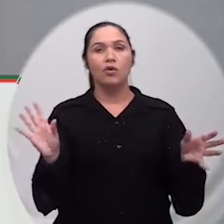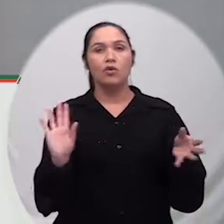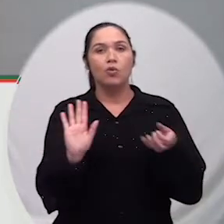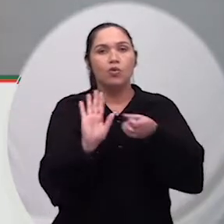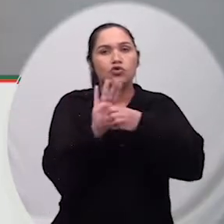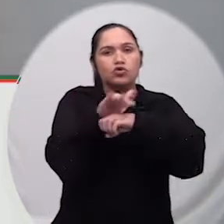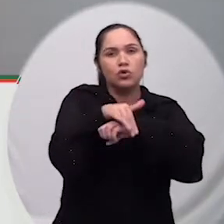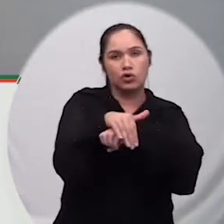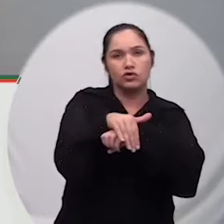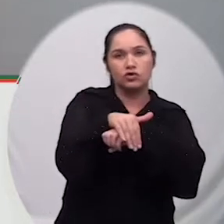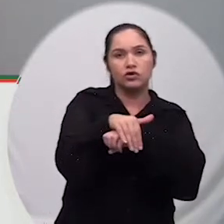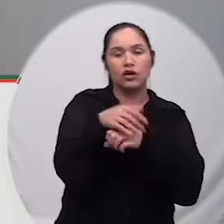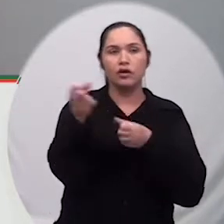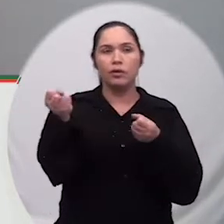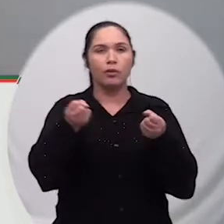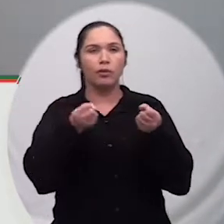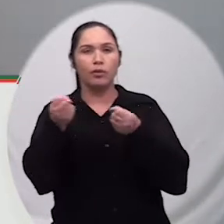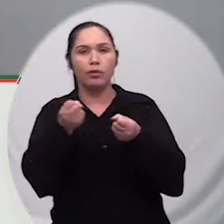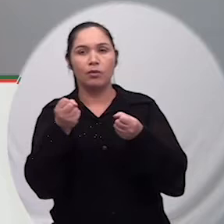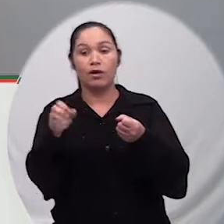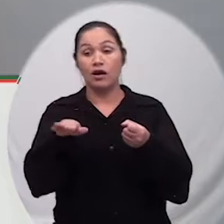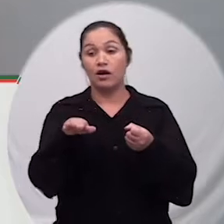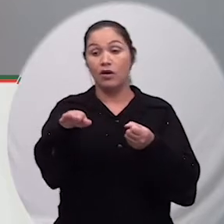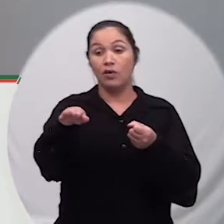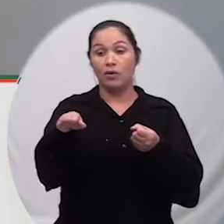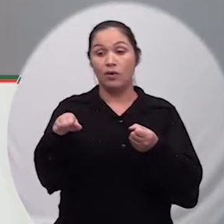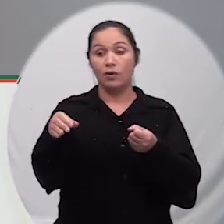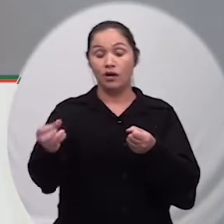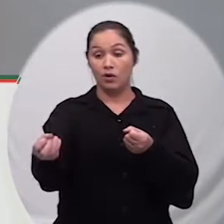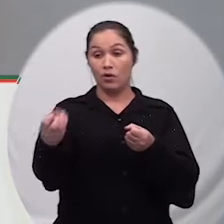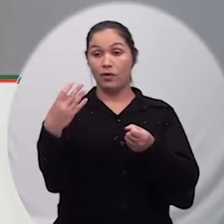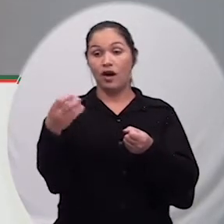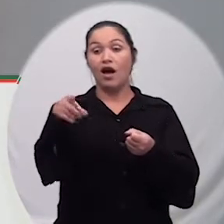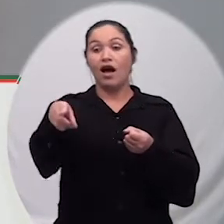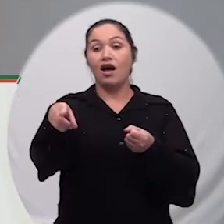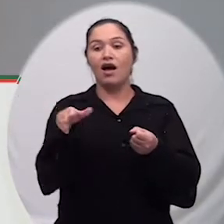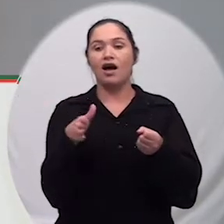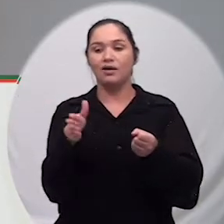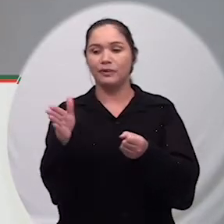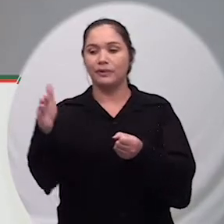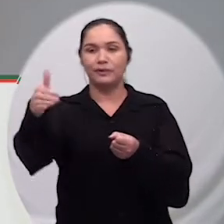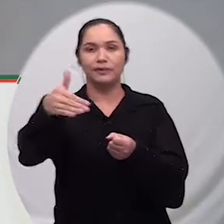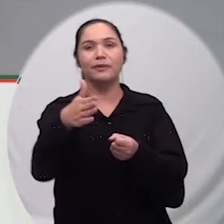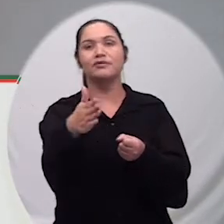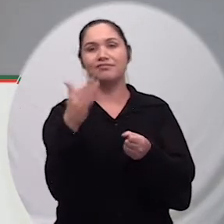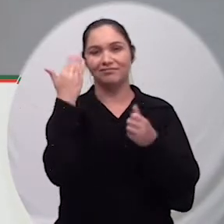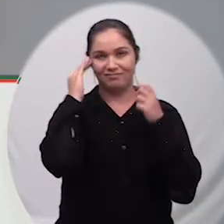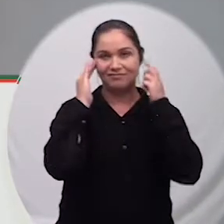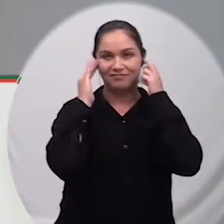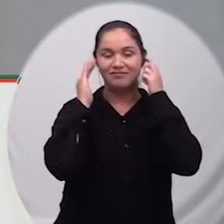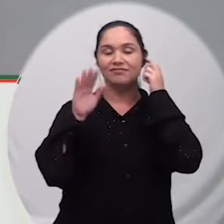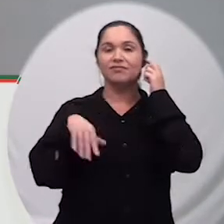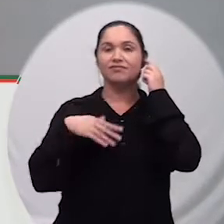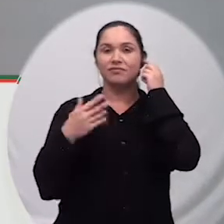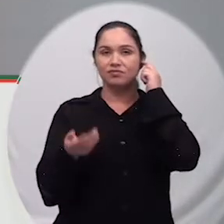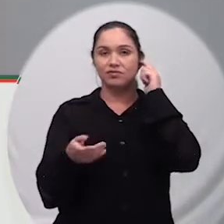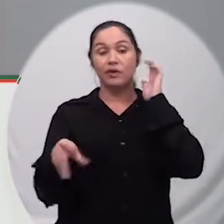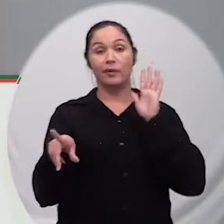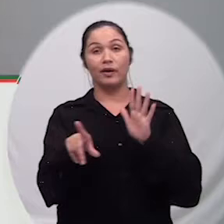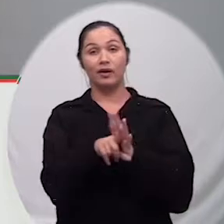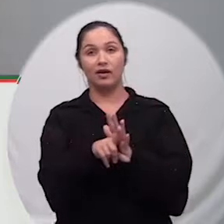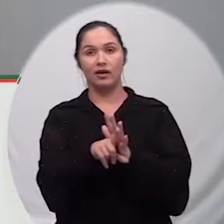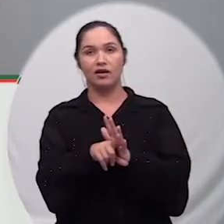onde é que está. E aquilo lá ajuda a refletir, é muito bacana, né? E, então, esses questionamentos dessas leis, né, elas são específicas, elas são